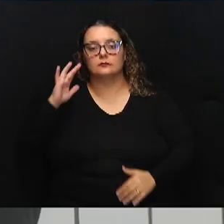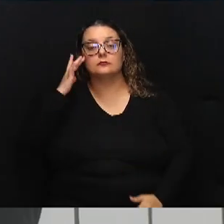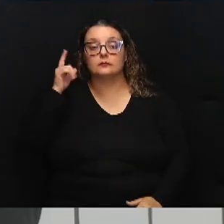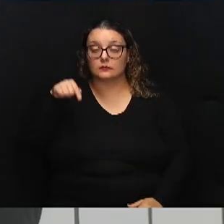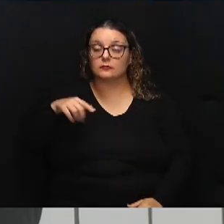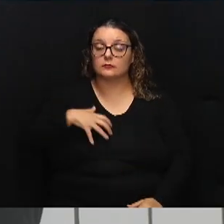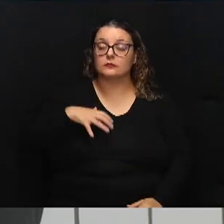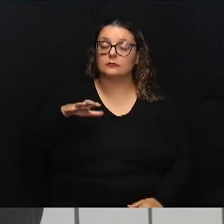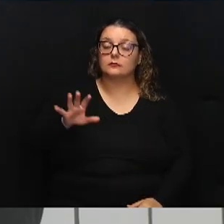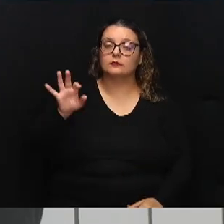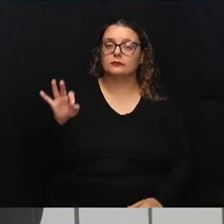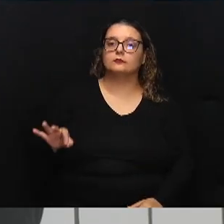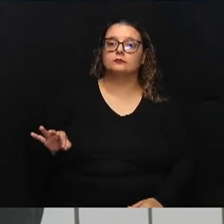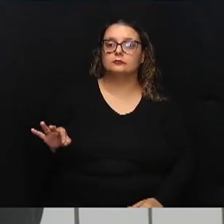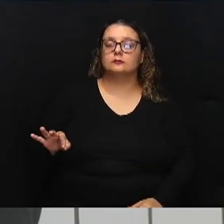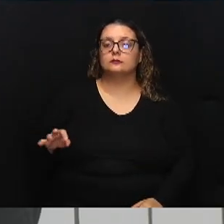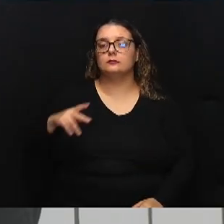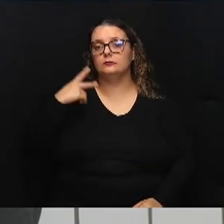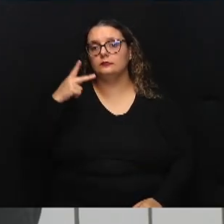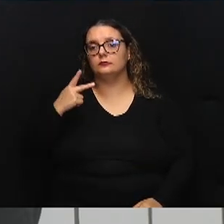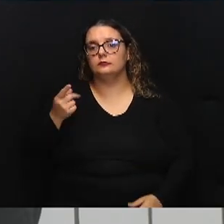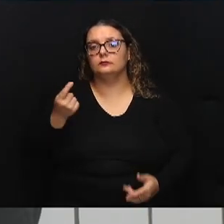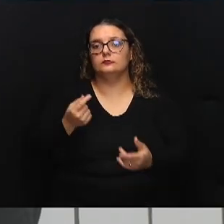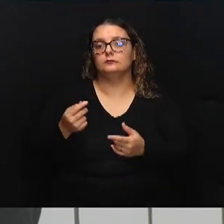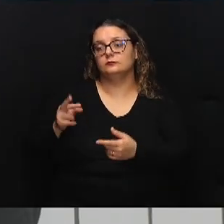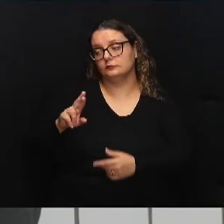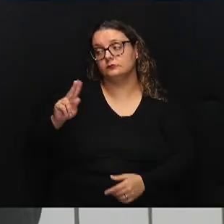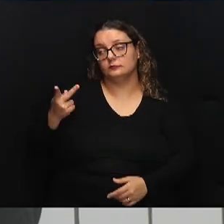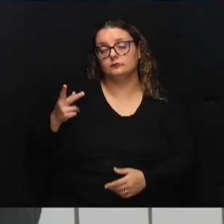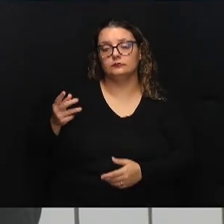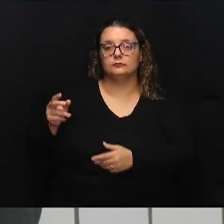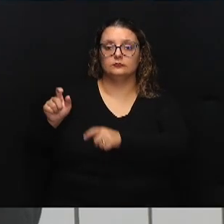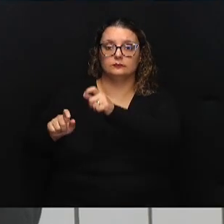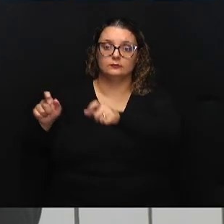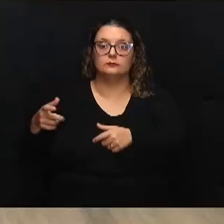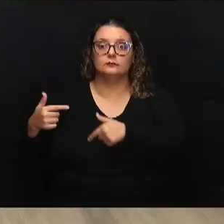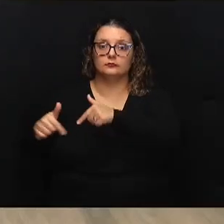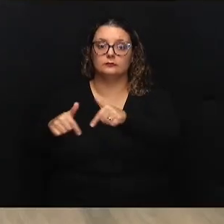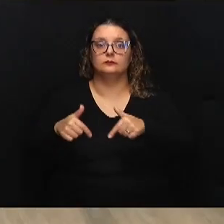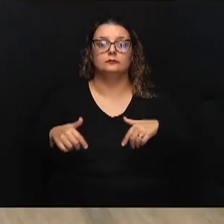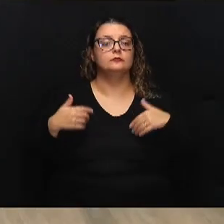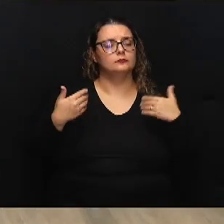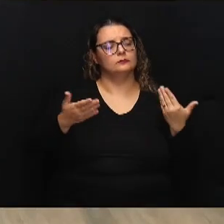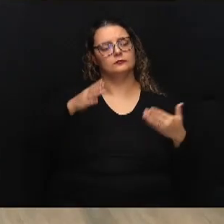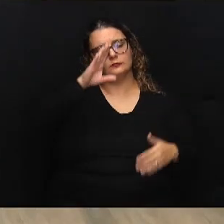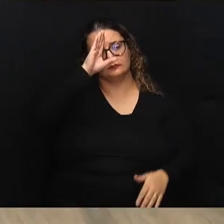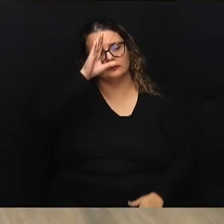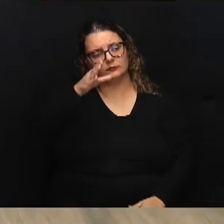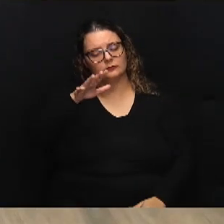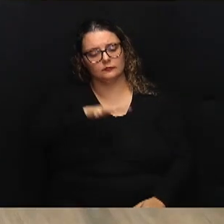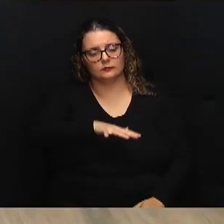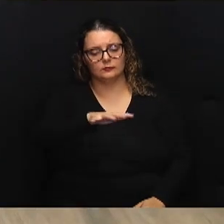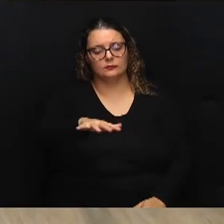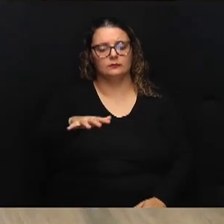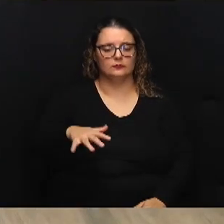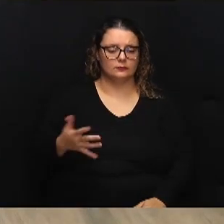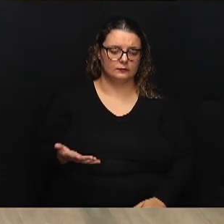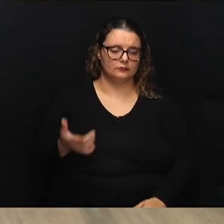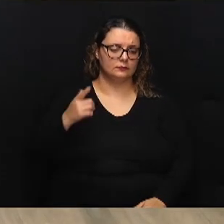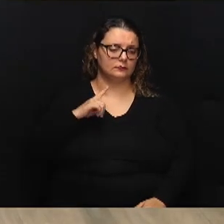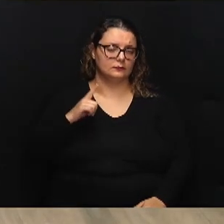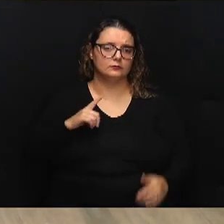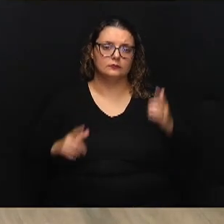ideal, né? Em termos de política de recursos humanos, tá? Quais são as principais áreas assim que